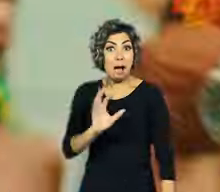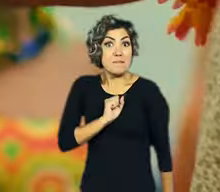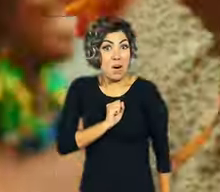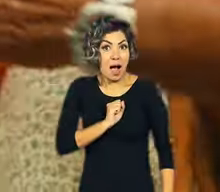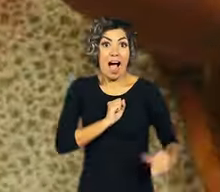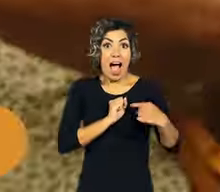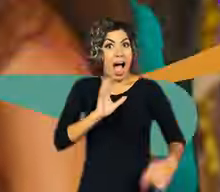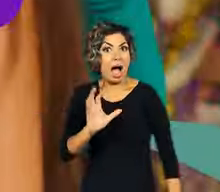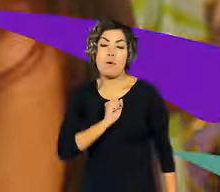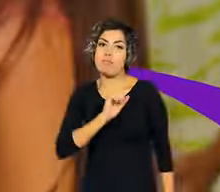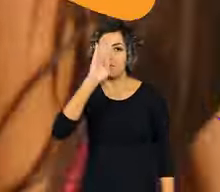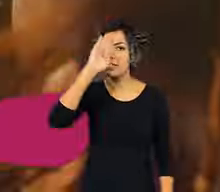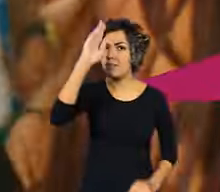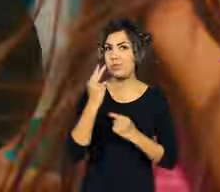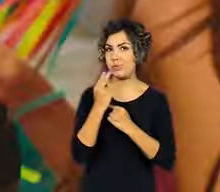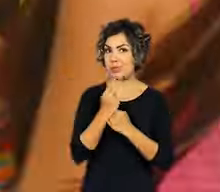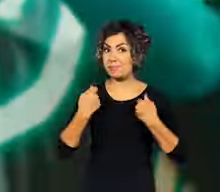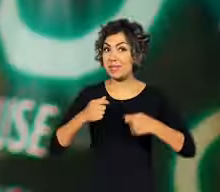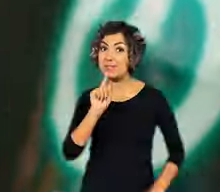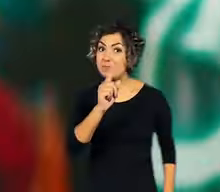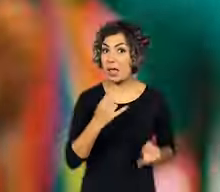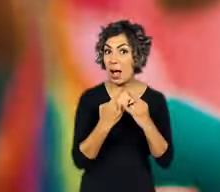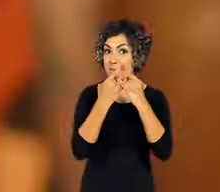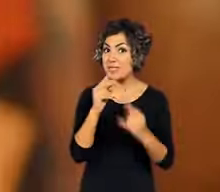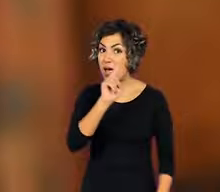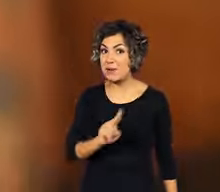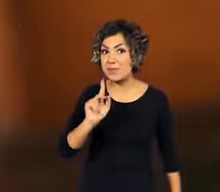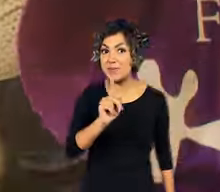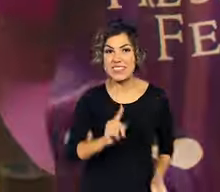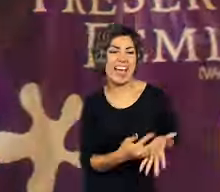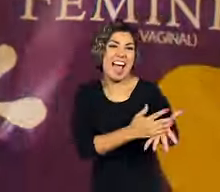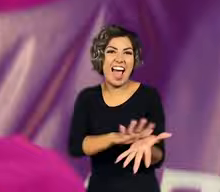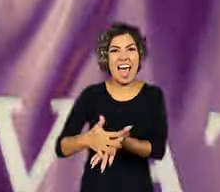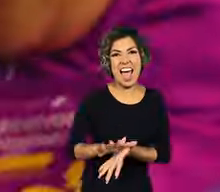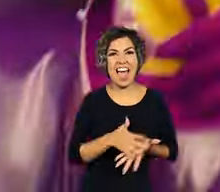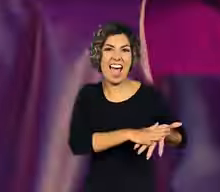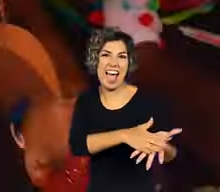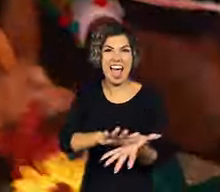diversidade. Voltou o amor. E no amor tem que ter proteção. Use camisinha.